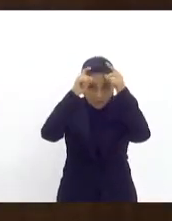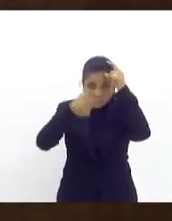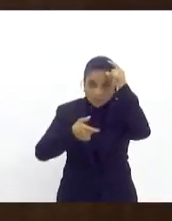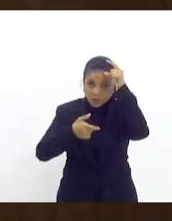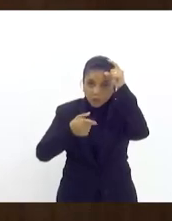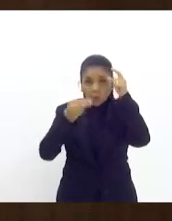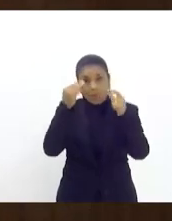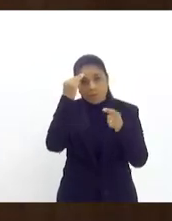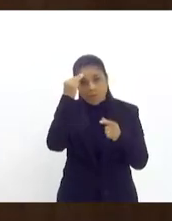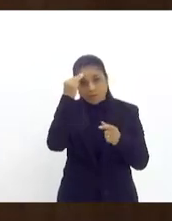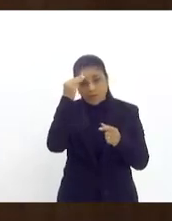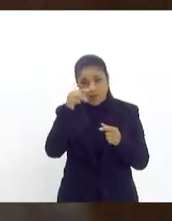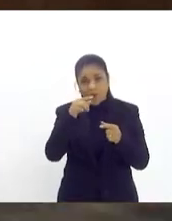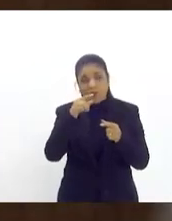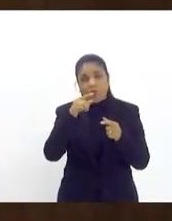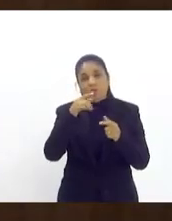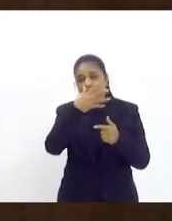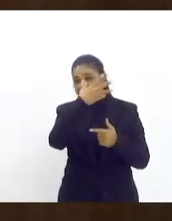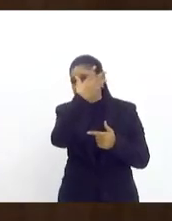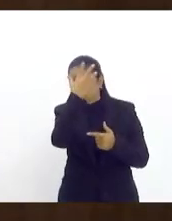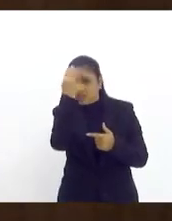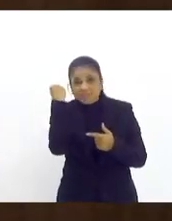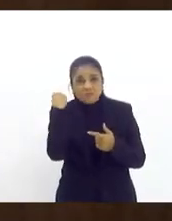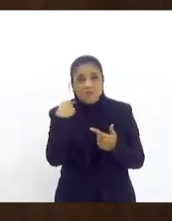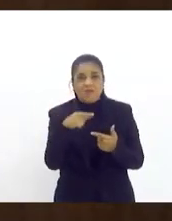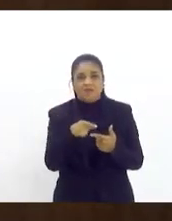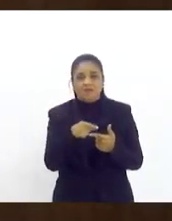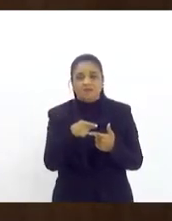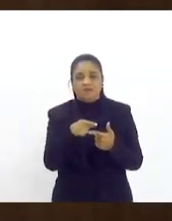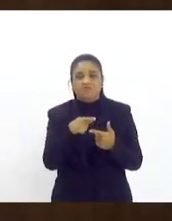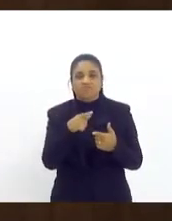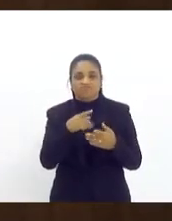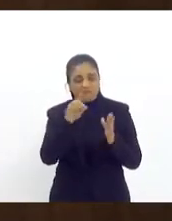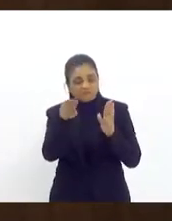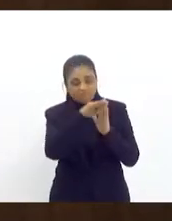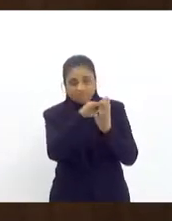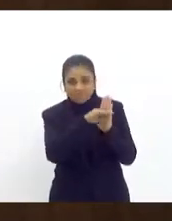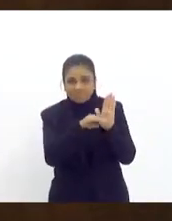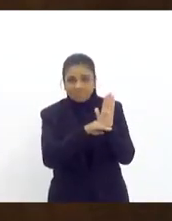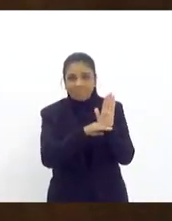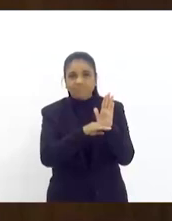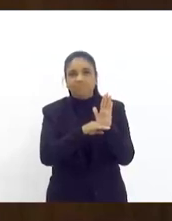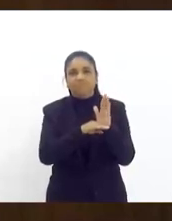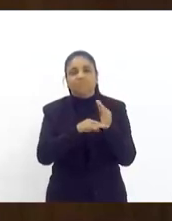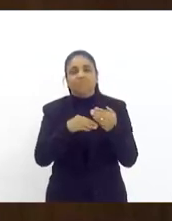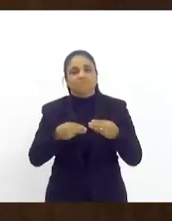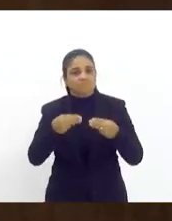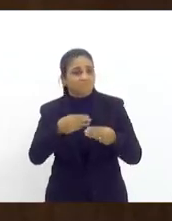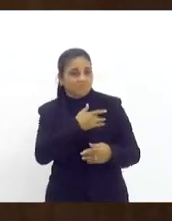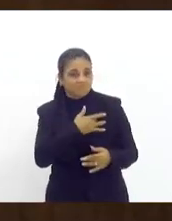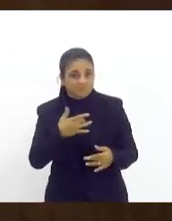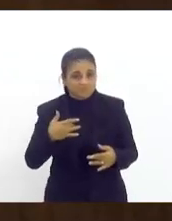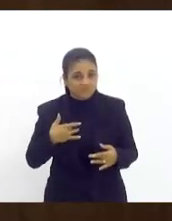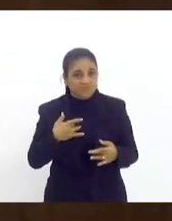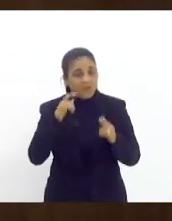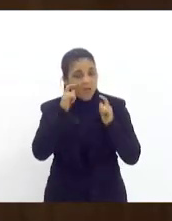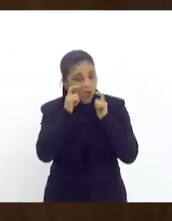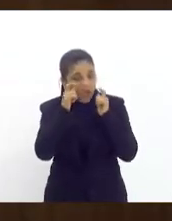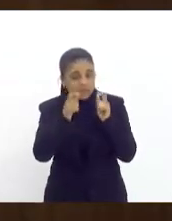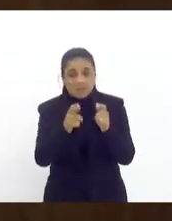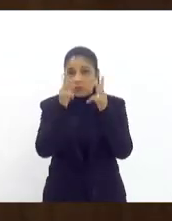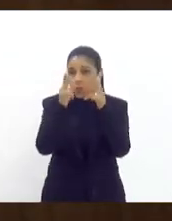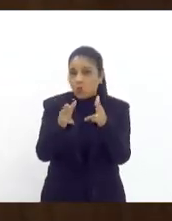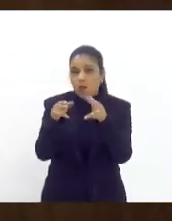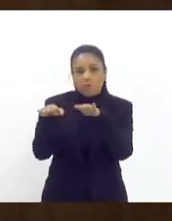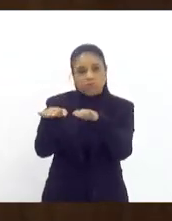é listados na Organização Mundial de saúde e que merece ser tratado no mesmo grau de atenção que as demais condições de